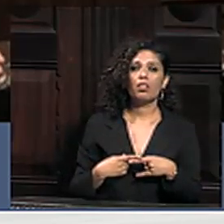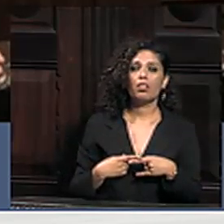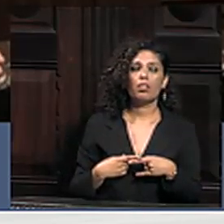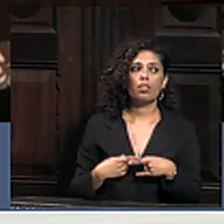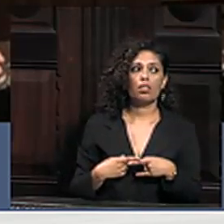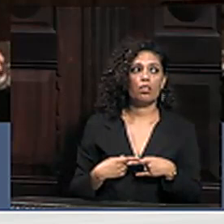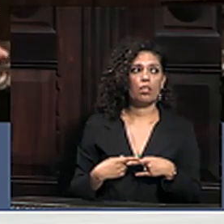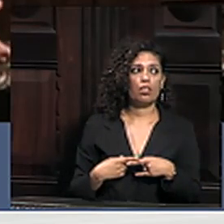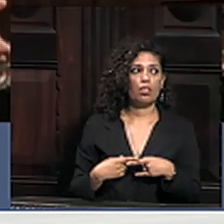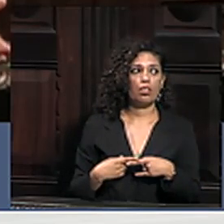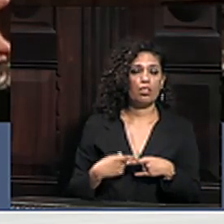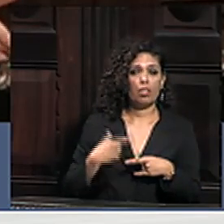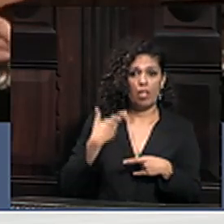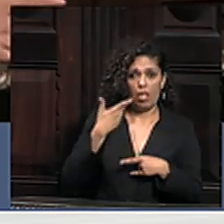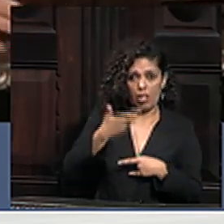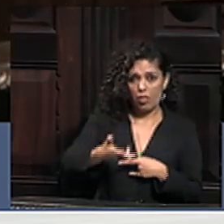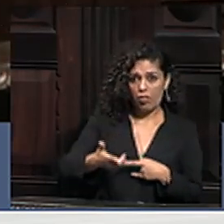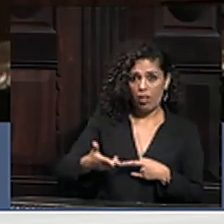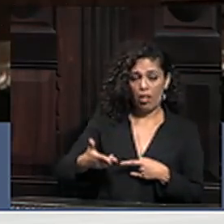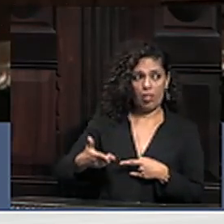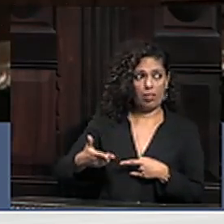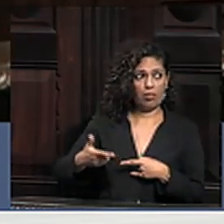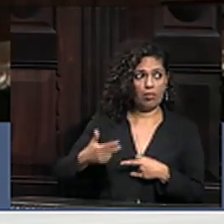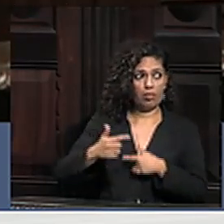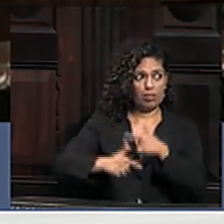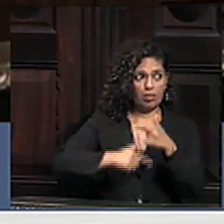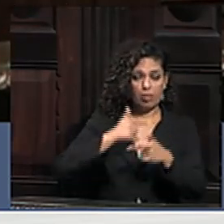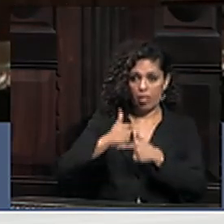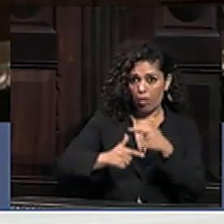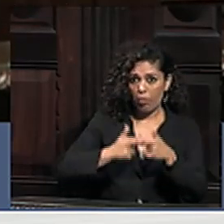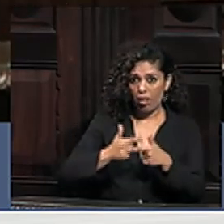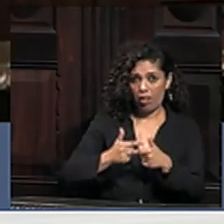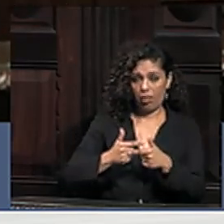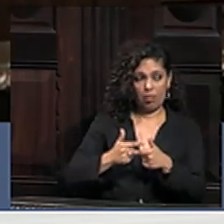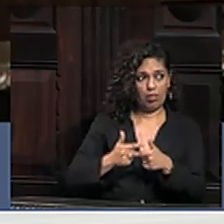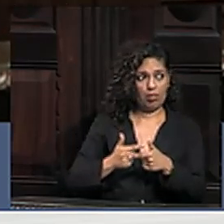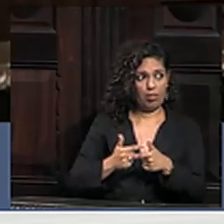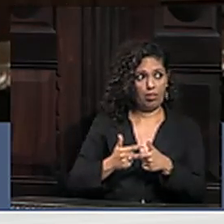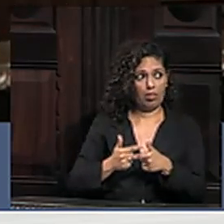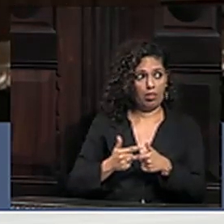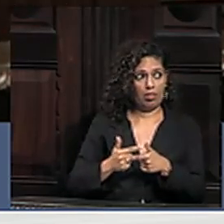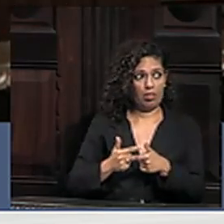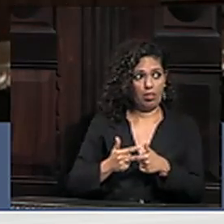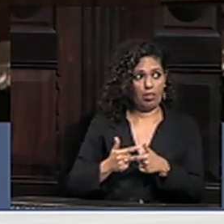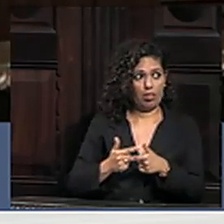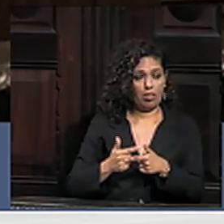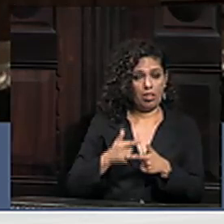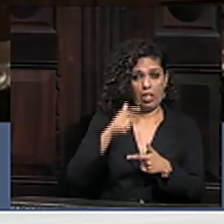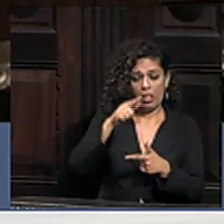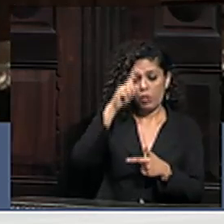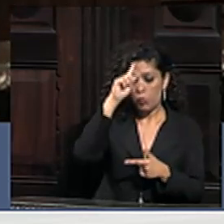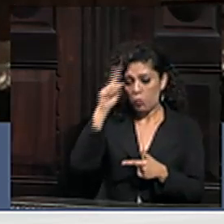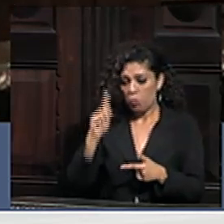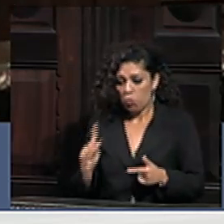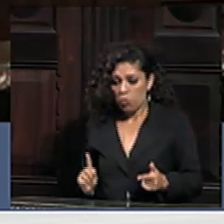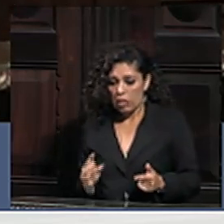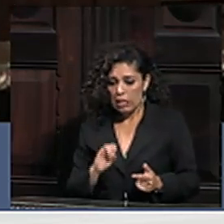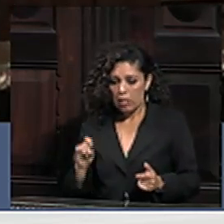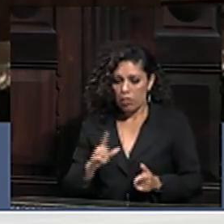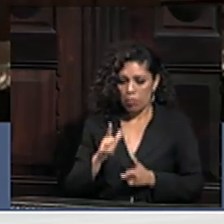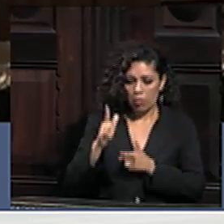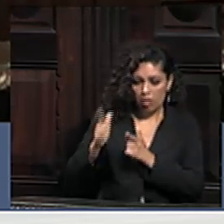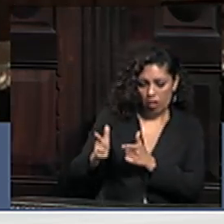para a reserva, porque já não sabia ele se ele matava em defesa